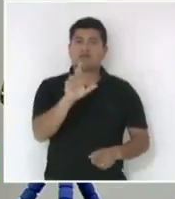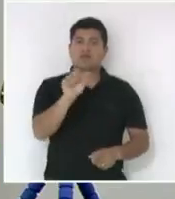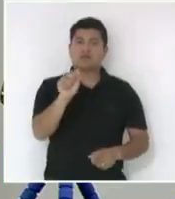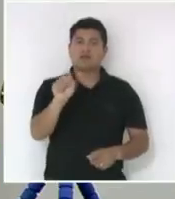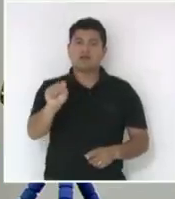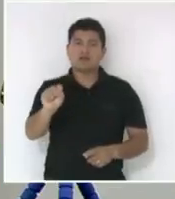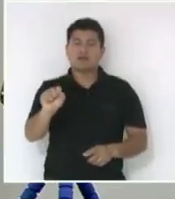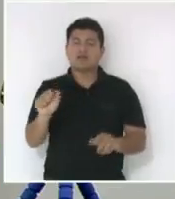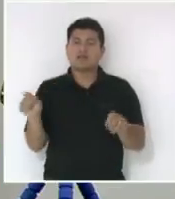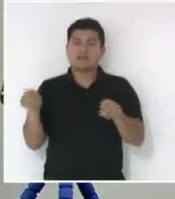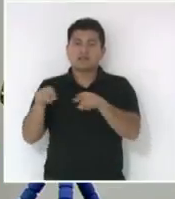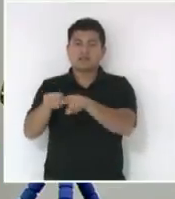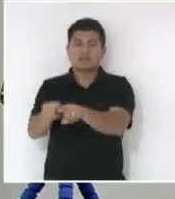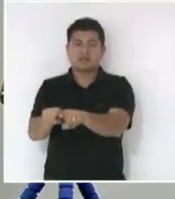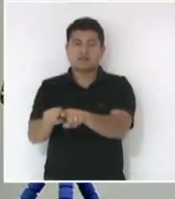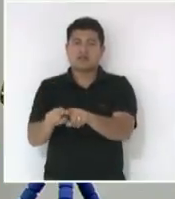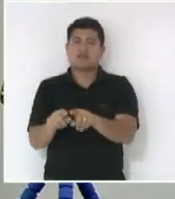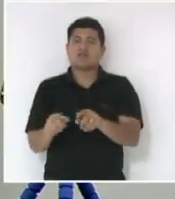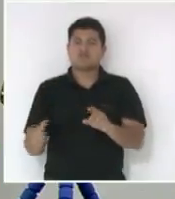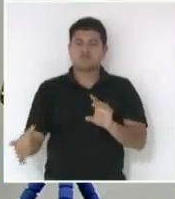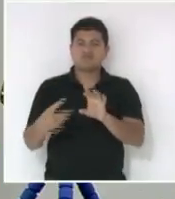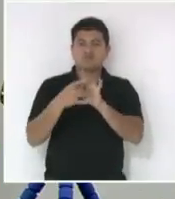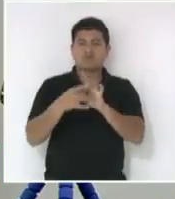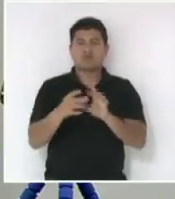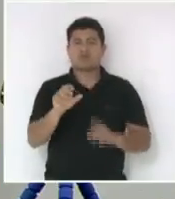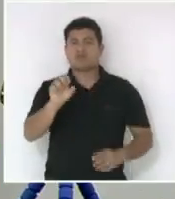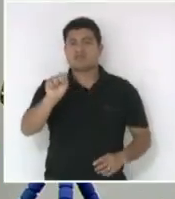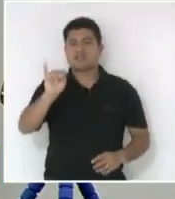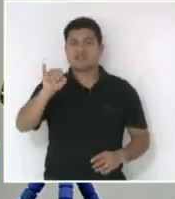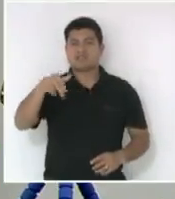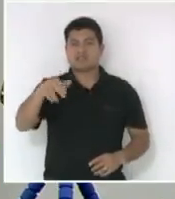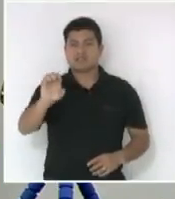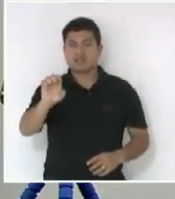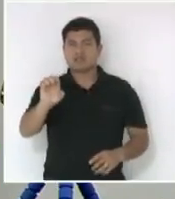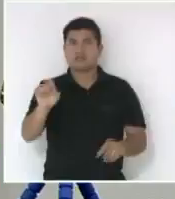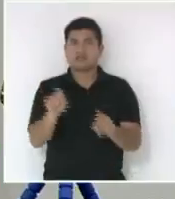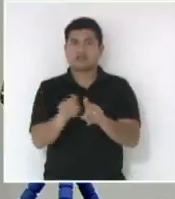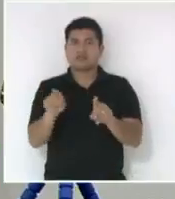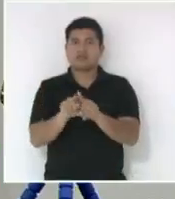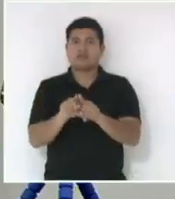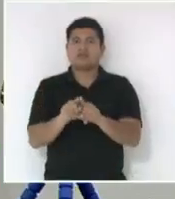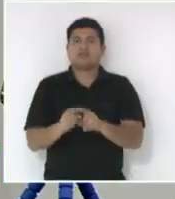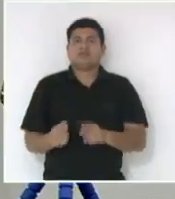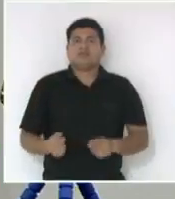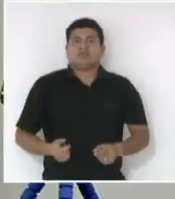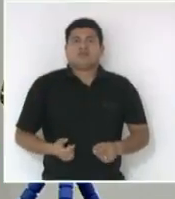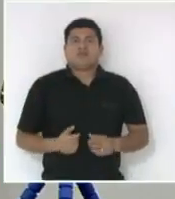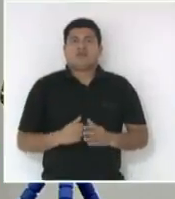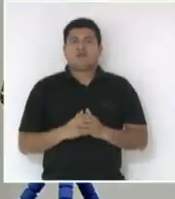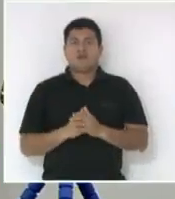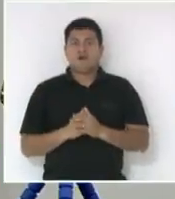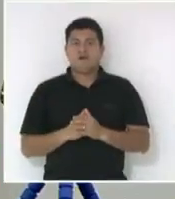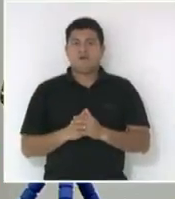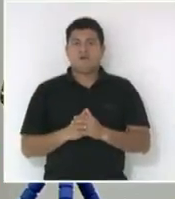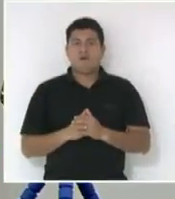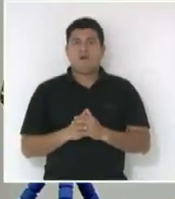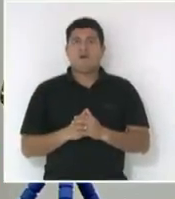Nacional de Emprego, o SINE, com o Instituto de Geração de Oportunidades de